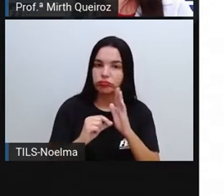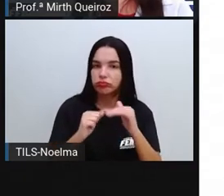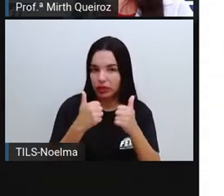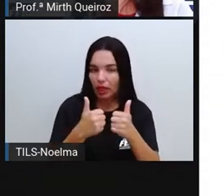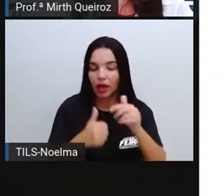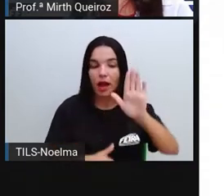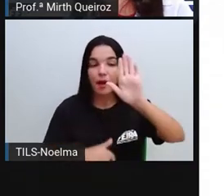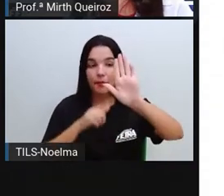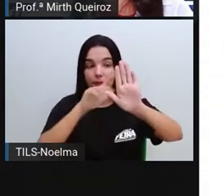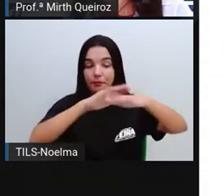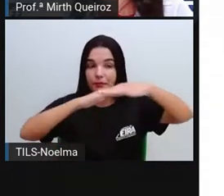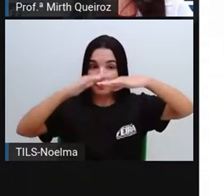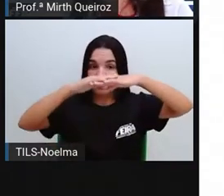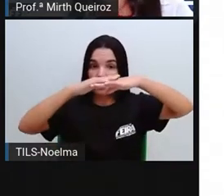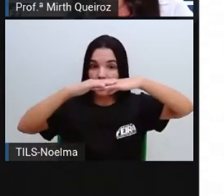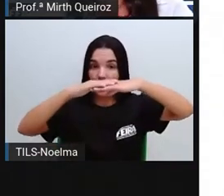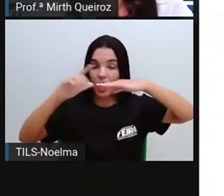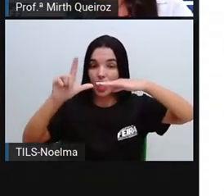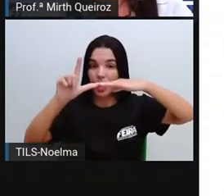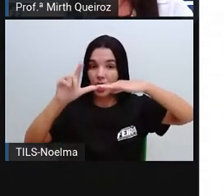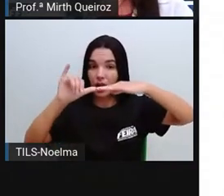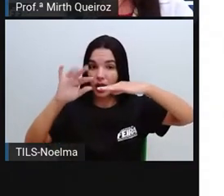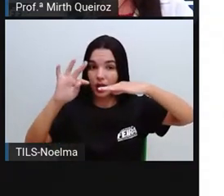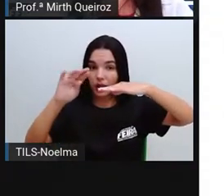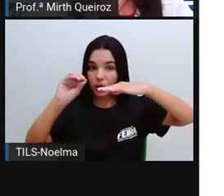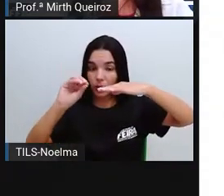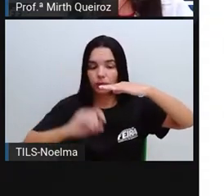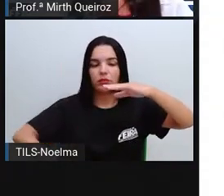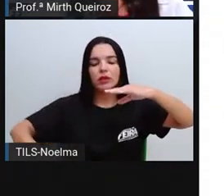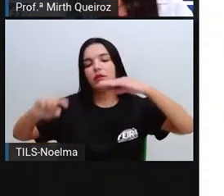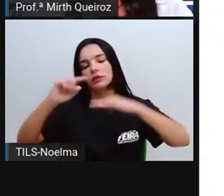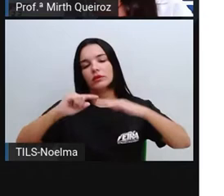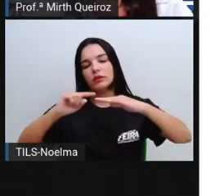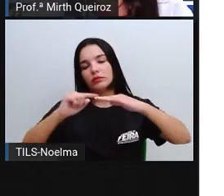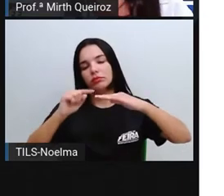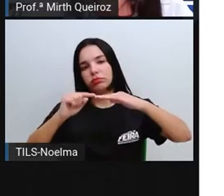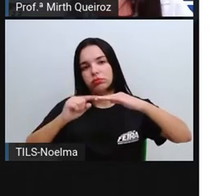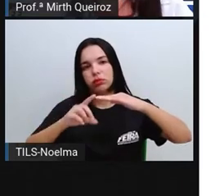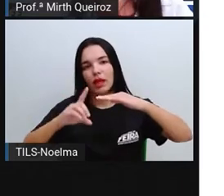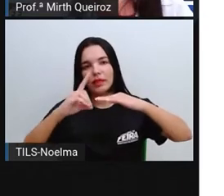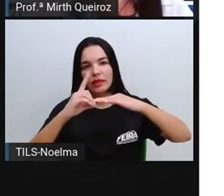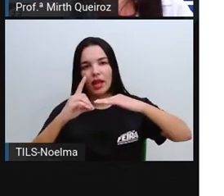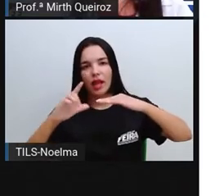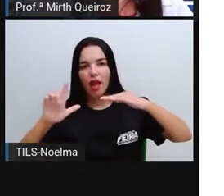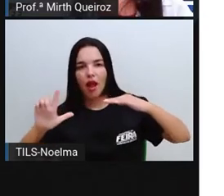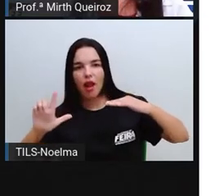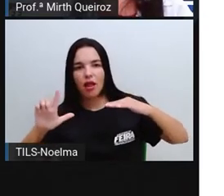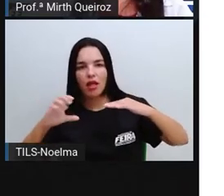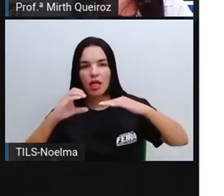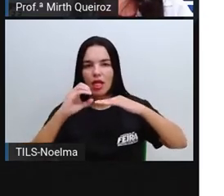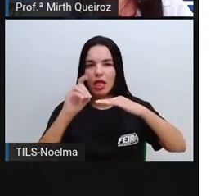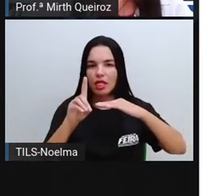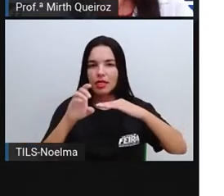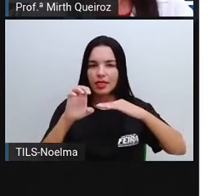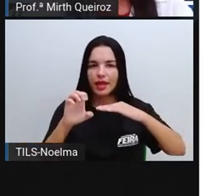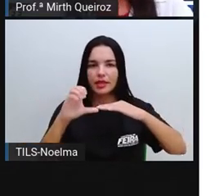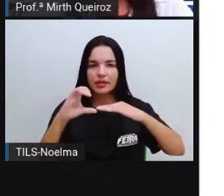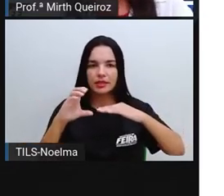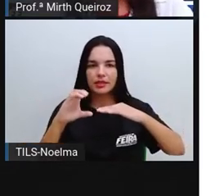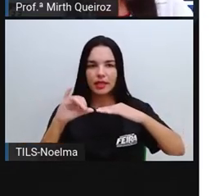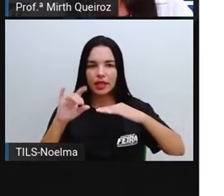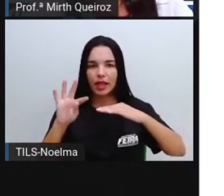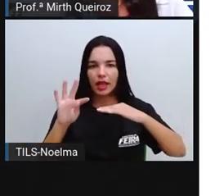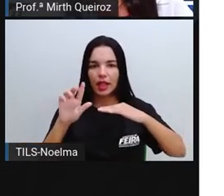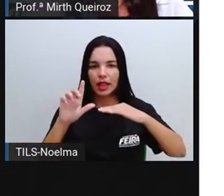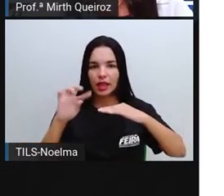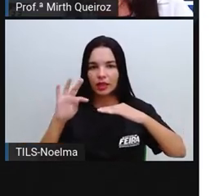caso é o decilitro, que é a décima parte do litro, é o centilitro, que é a centésima parte de 1 litro, é